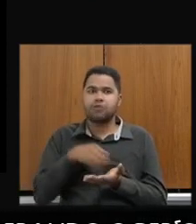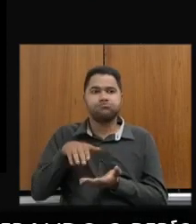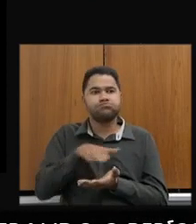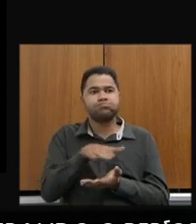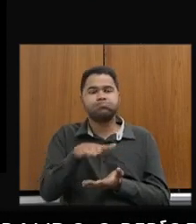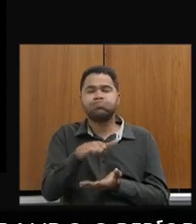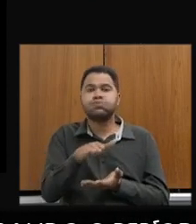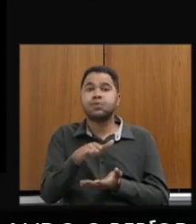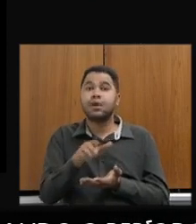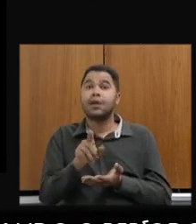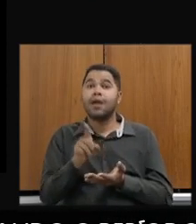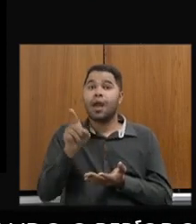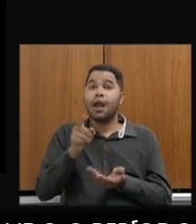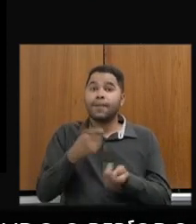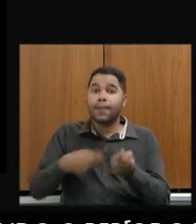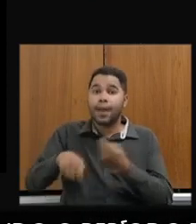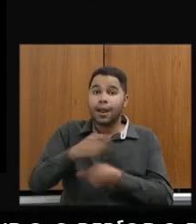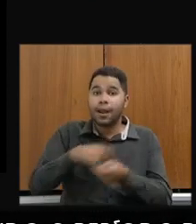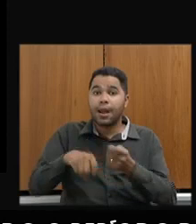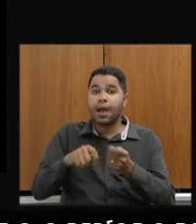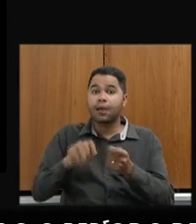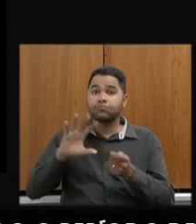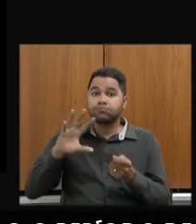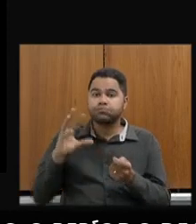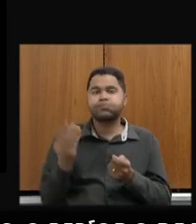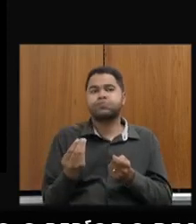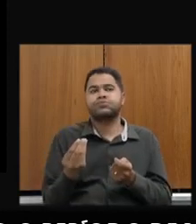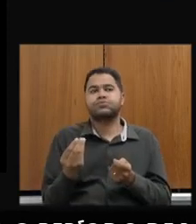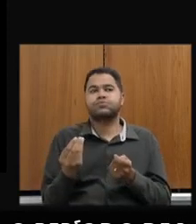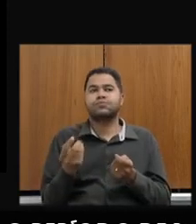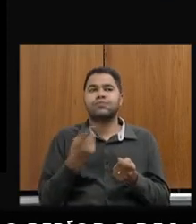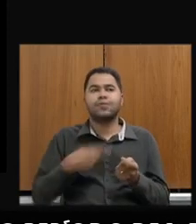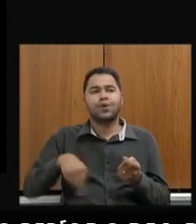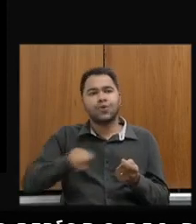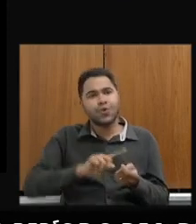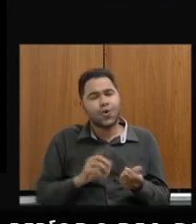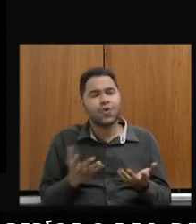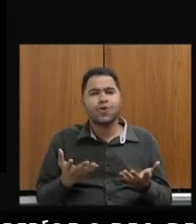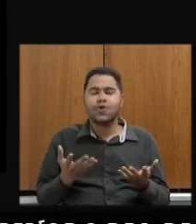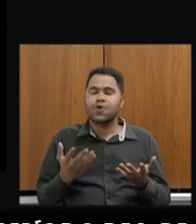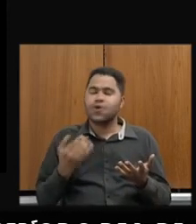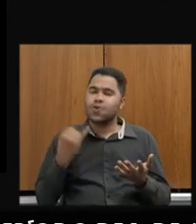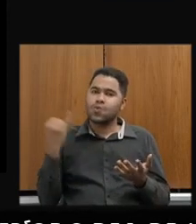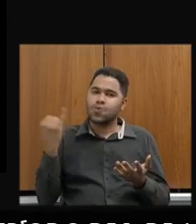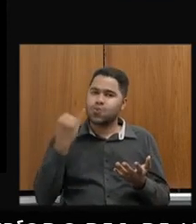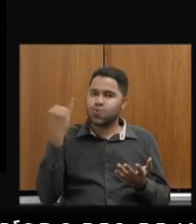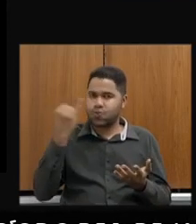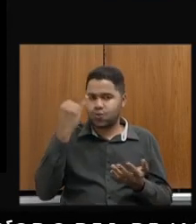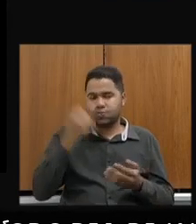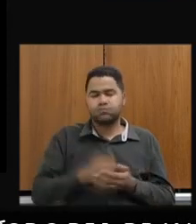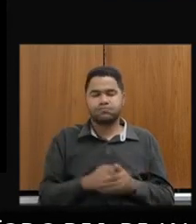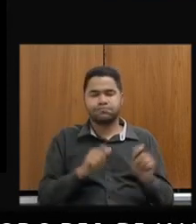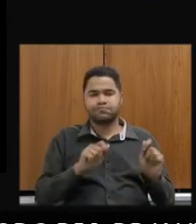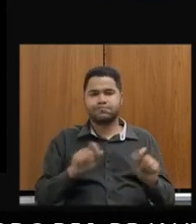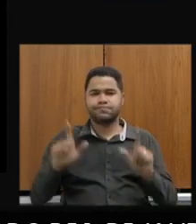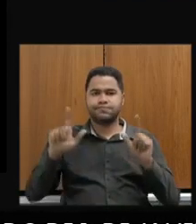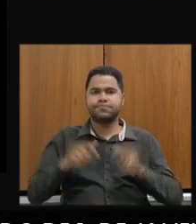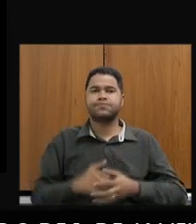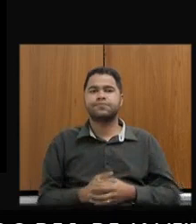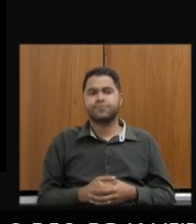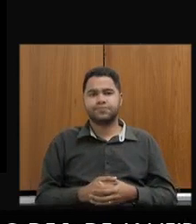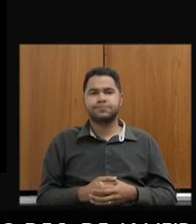carreta perfeita e nessas operações Integradas ela ela tem sido para nós assim de fundamental importância pode passar